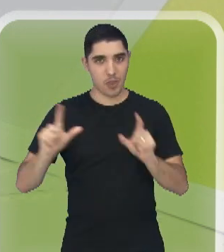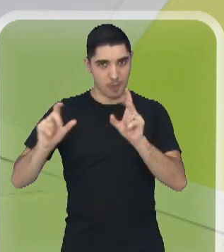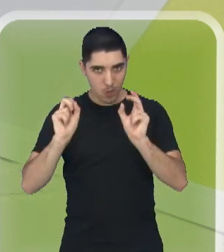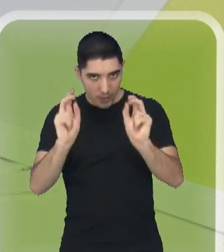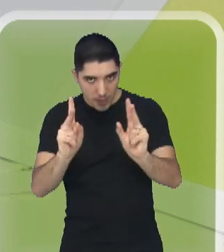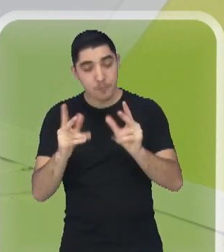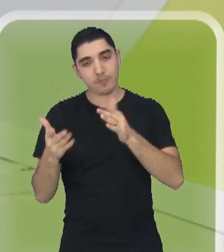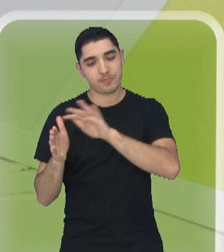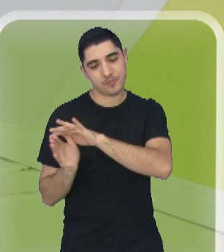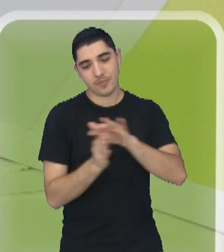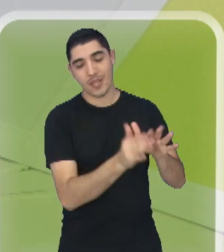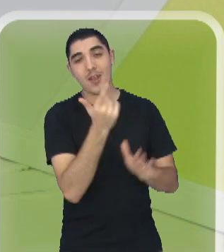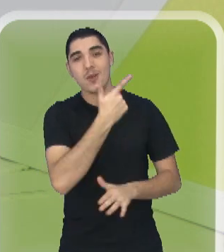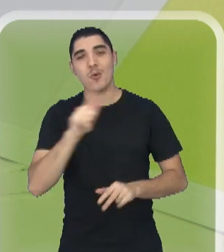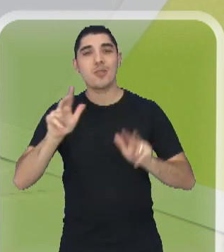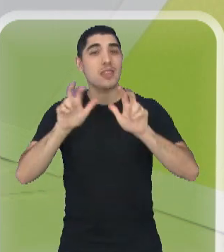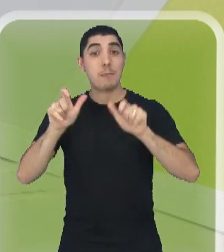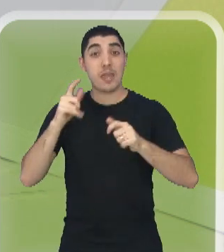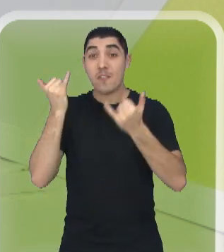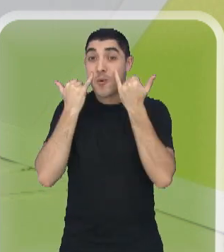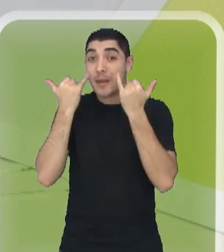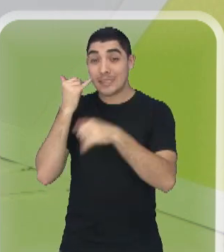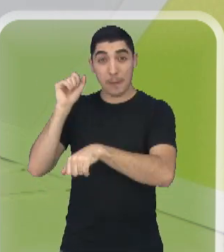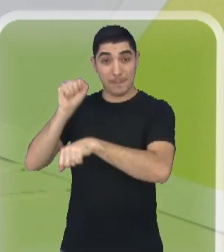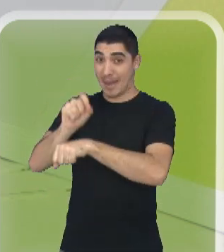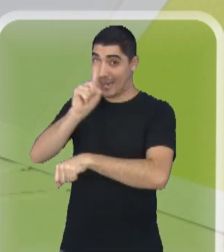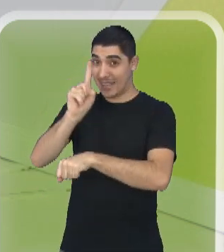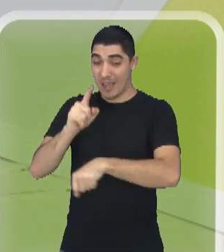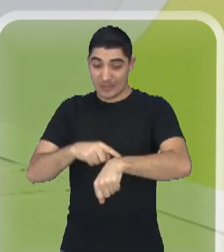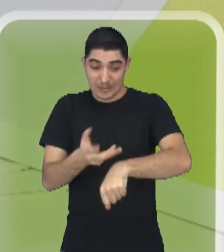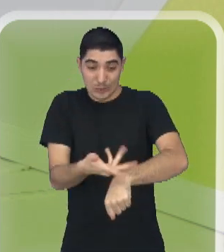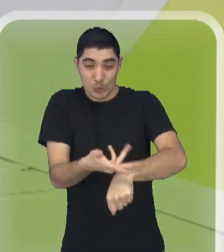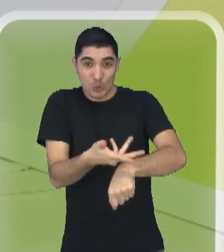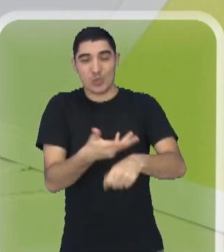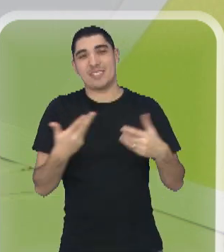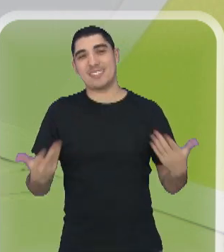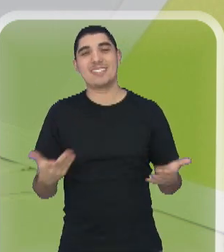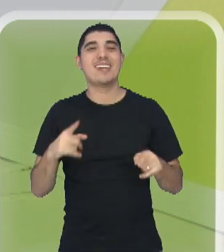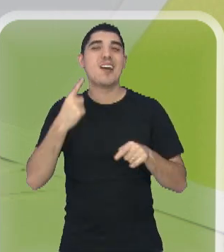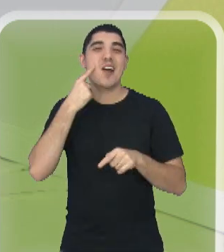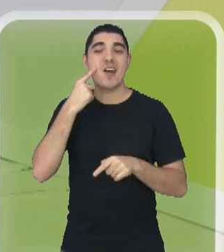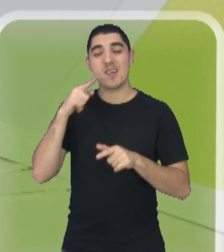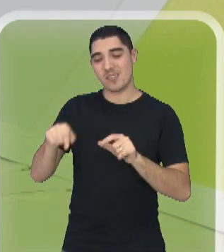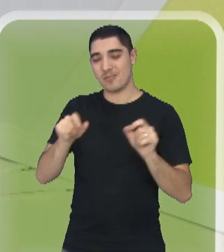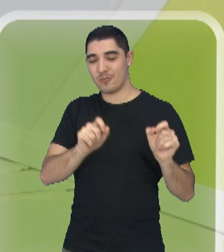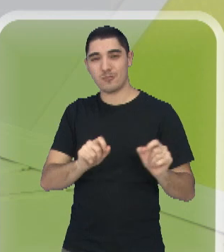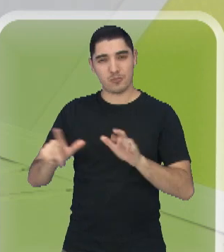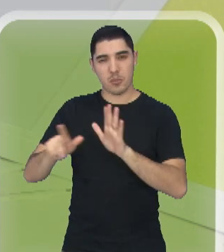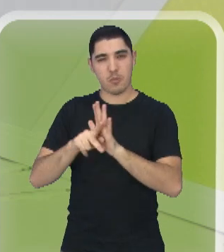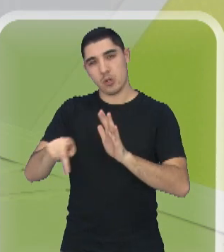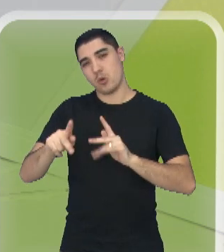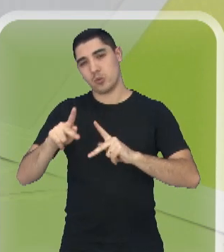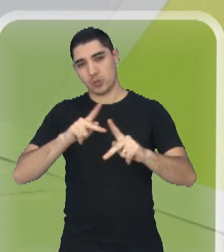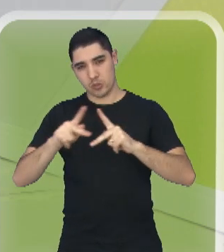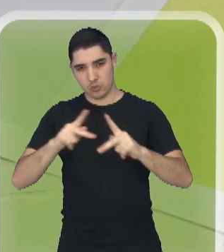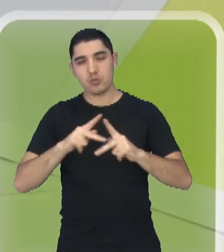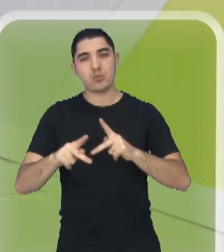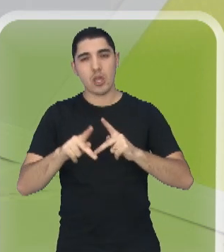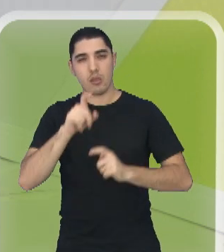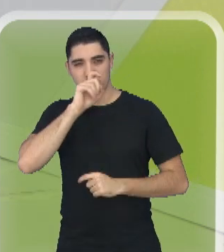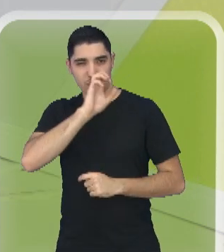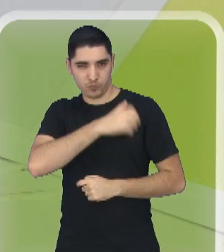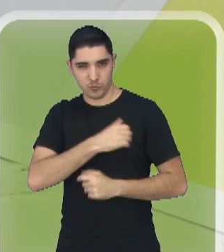certo? Mudando de assunto, porque a informação não para, o tempo urge. Time do São José Futebol Feminino encara o Taubaté pela 5ª rodada